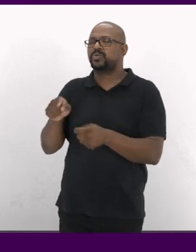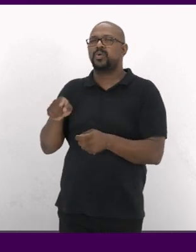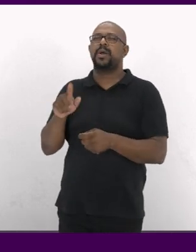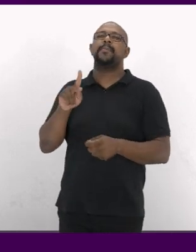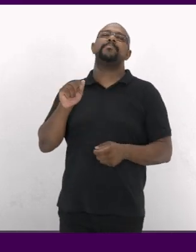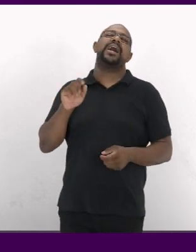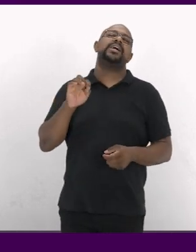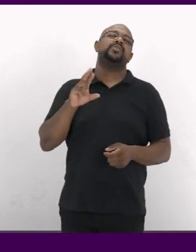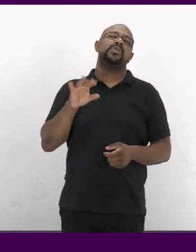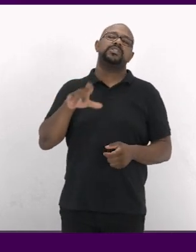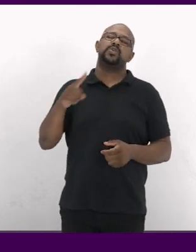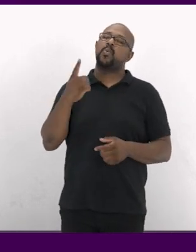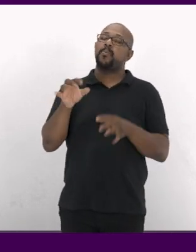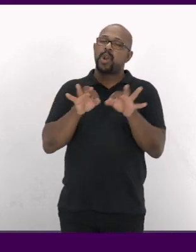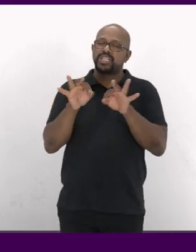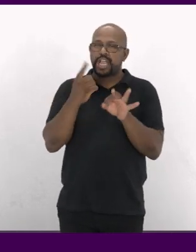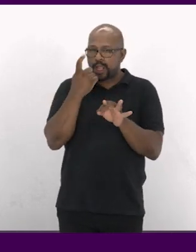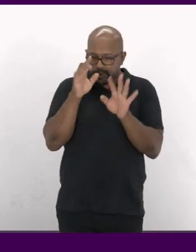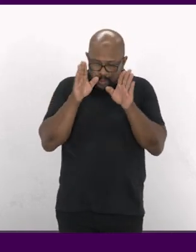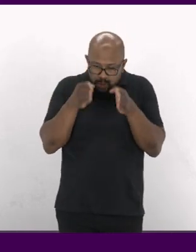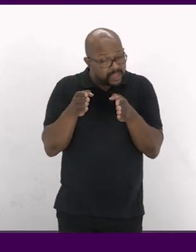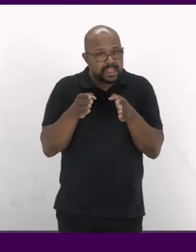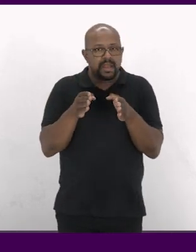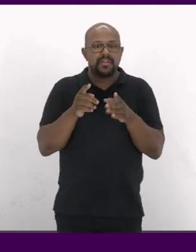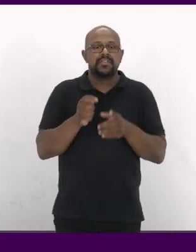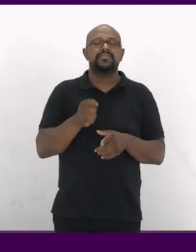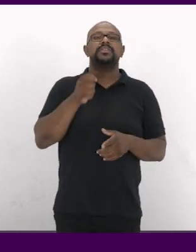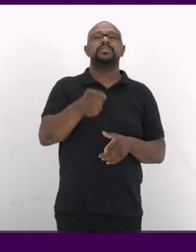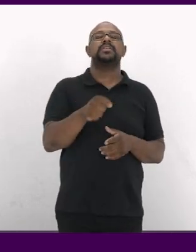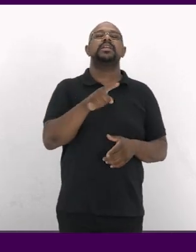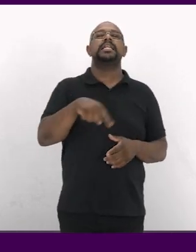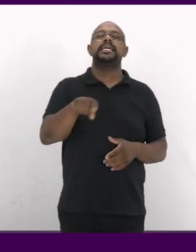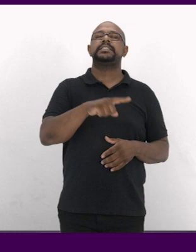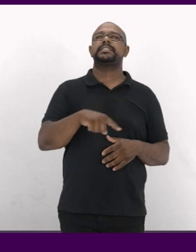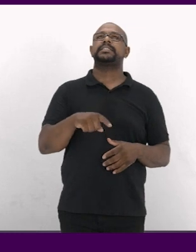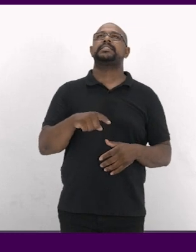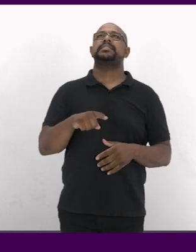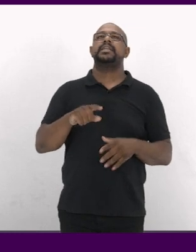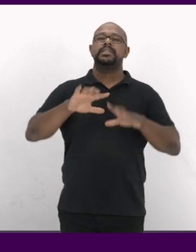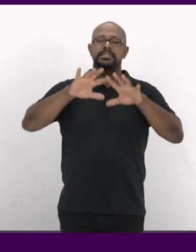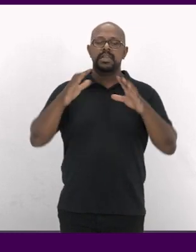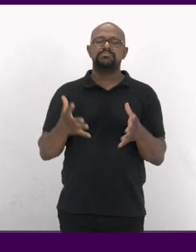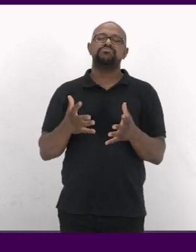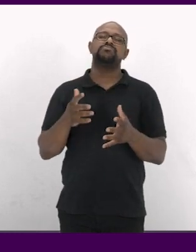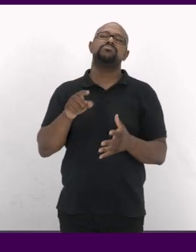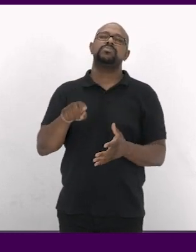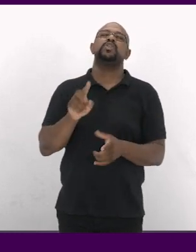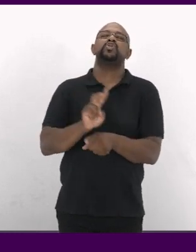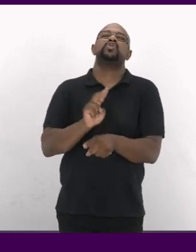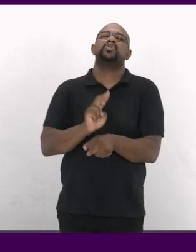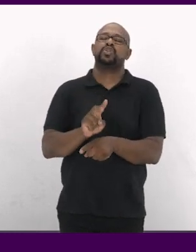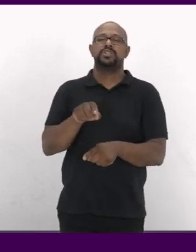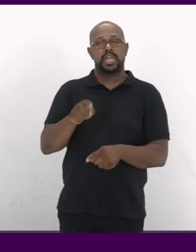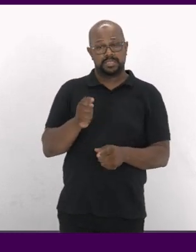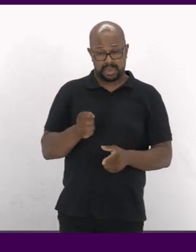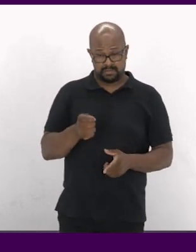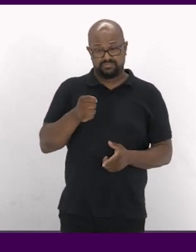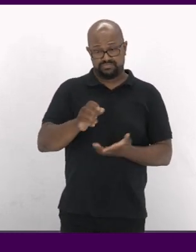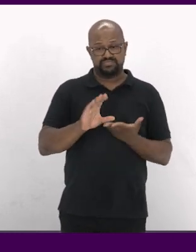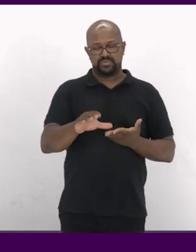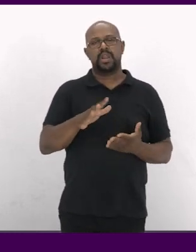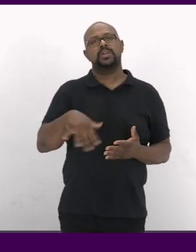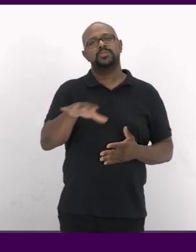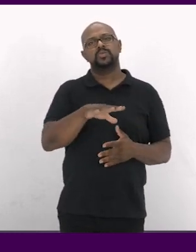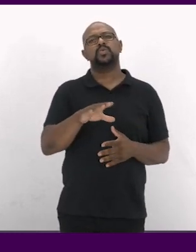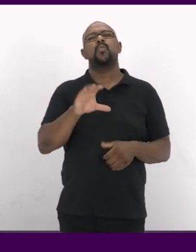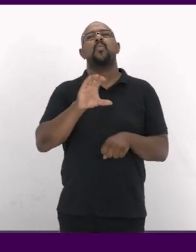recursos, né, o patrocínio num projeto específico, você investiria nessa bolsa. Né? E essa